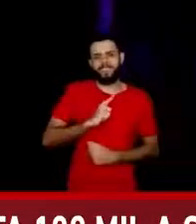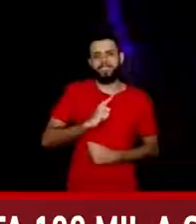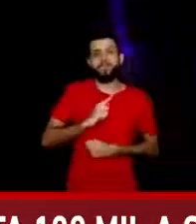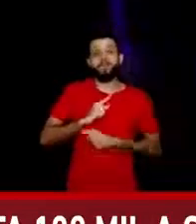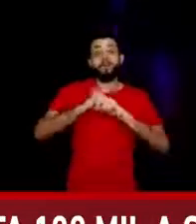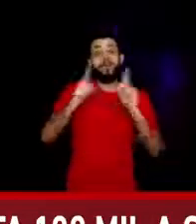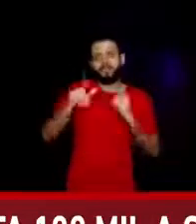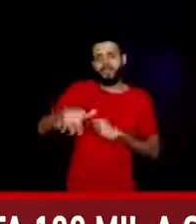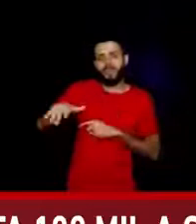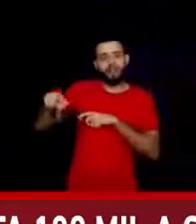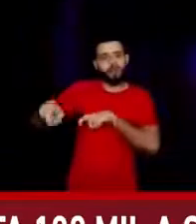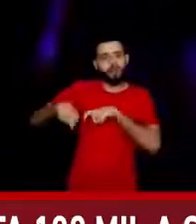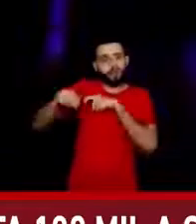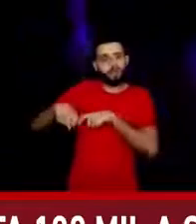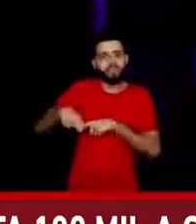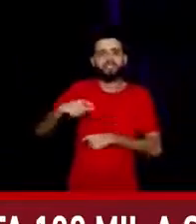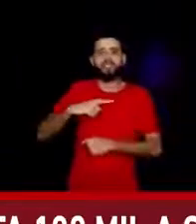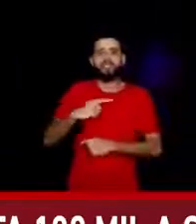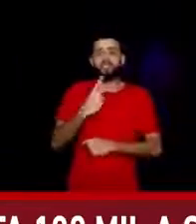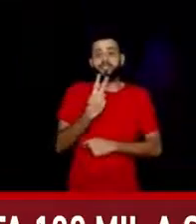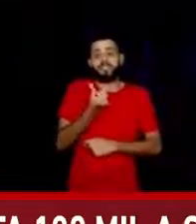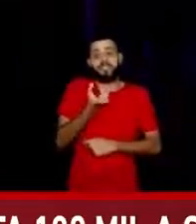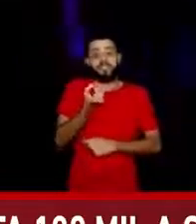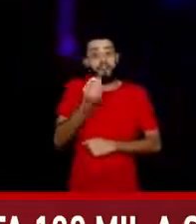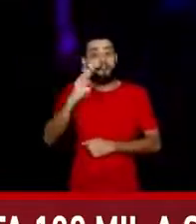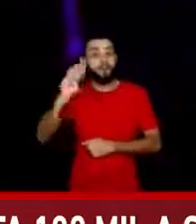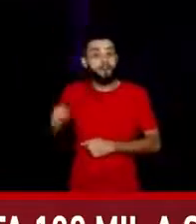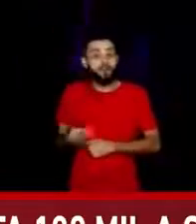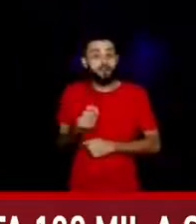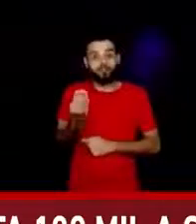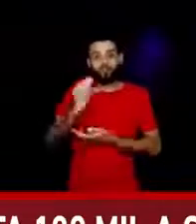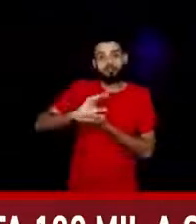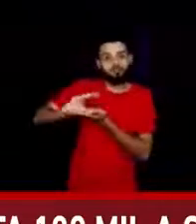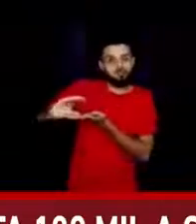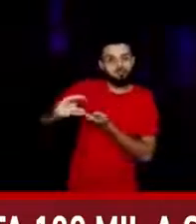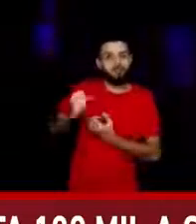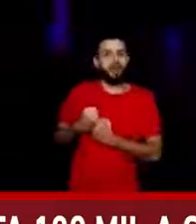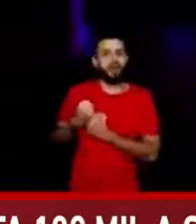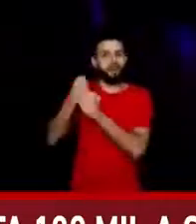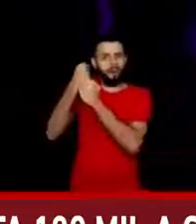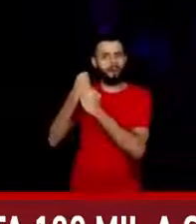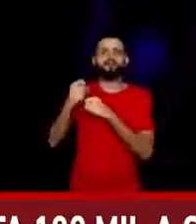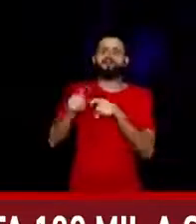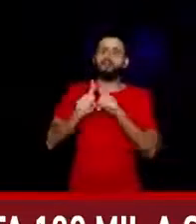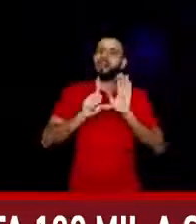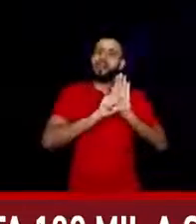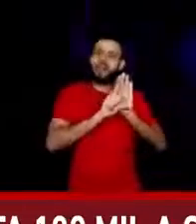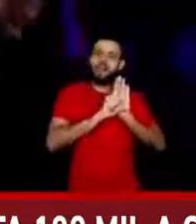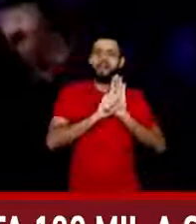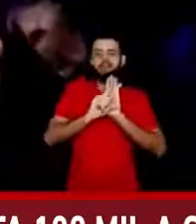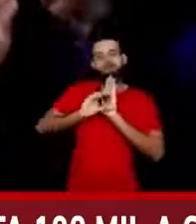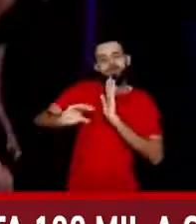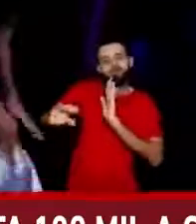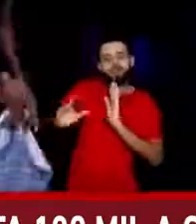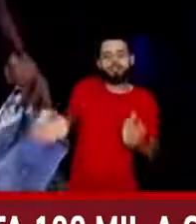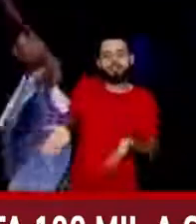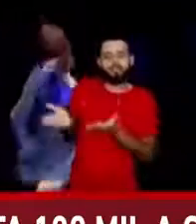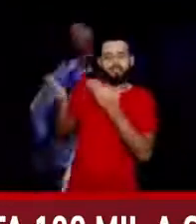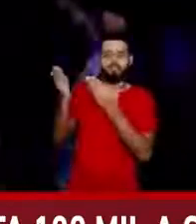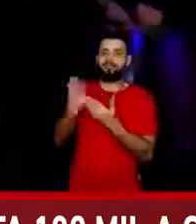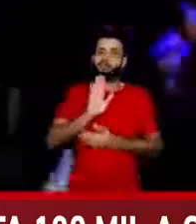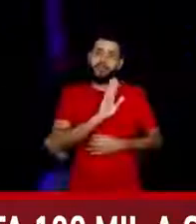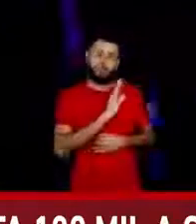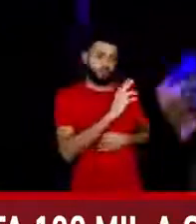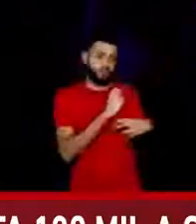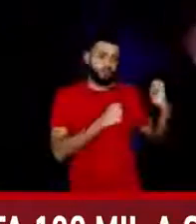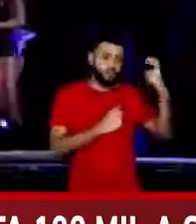260 bilhões por ano de apoio, de leis de incentivo. E a cultura não tem nenhum.